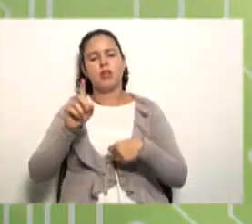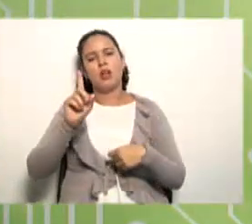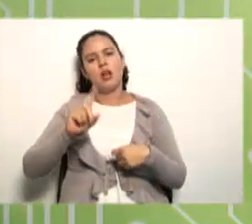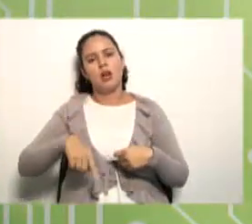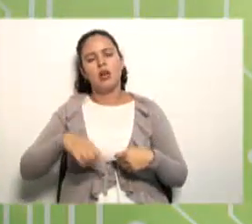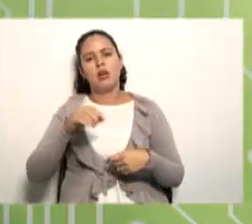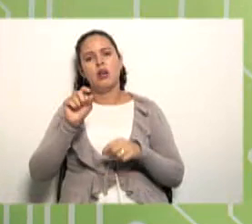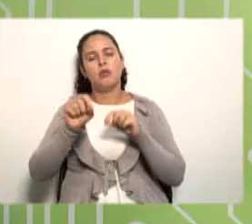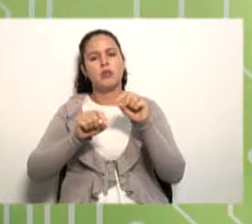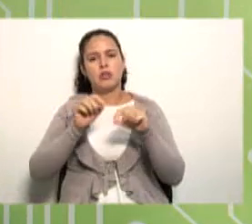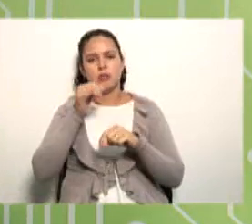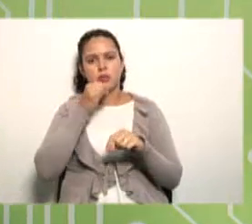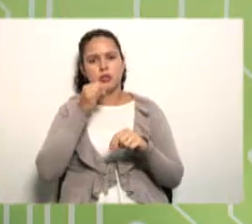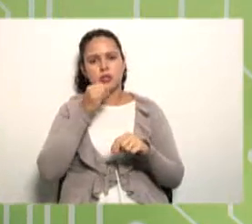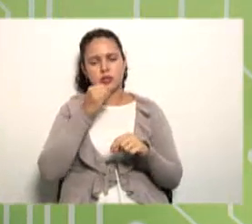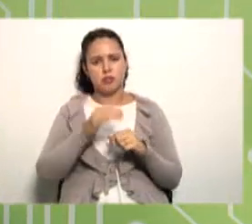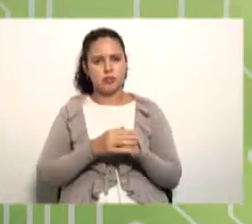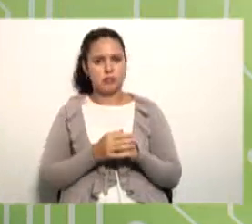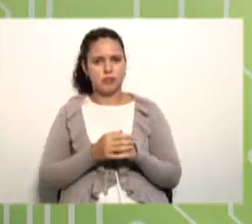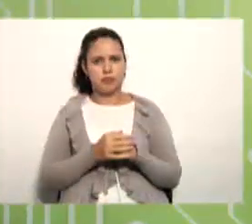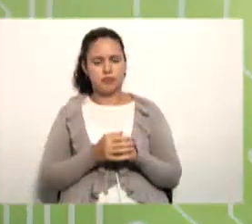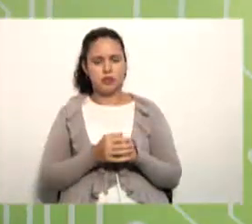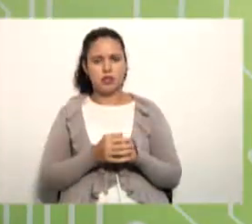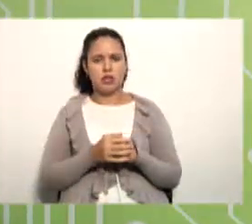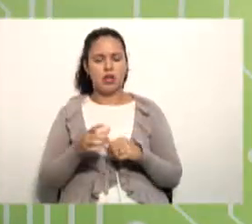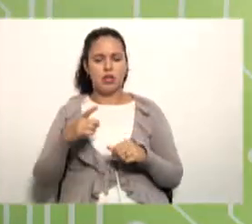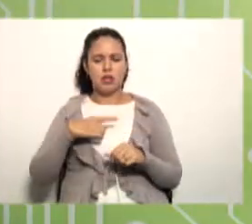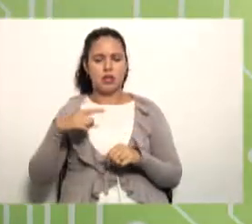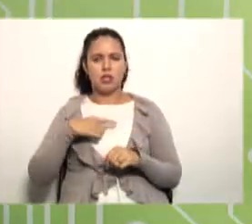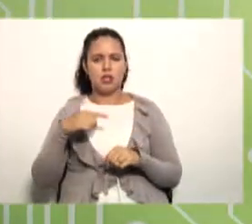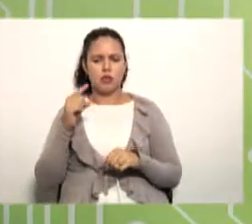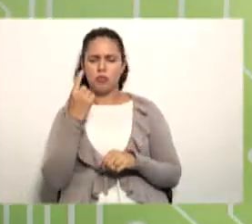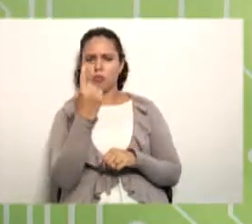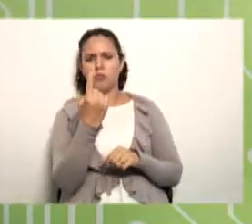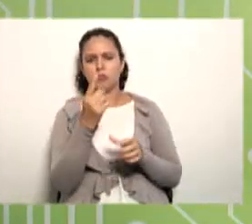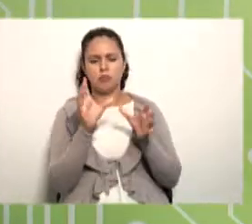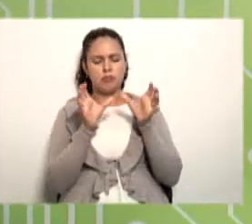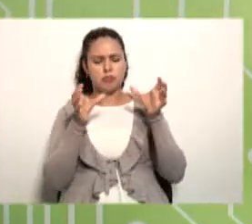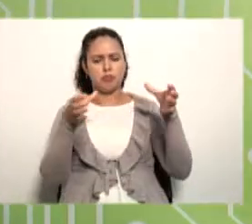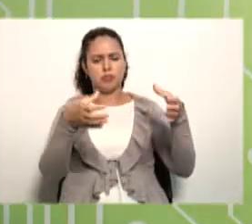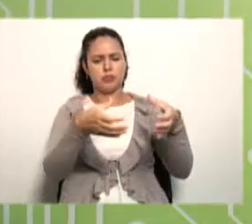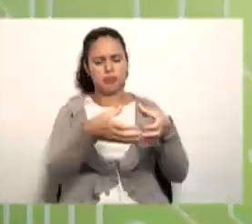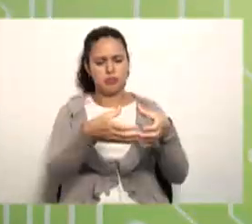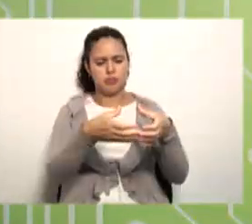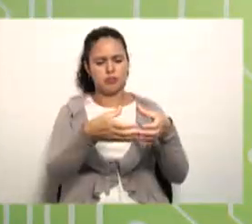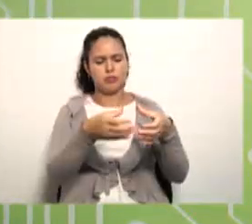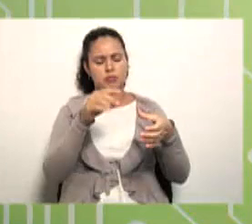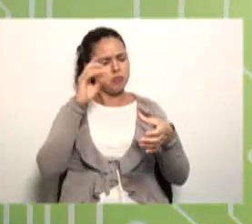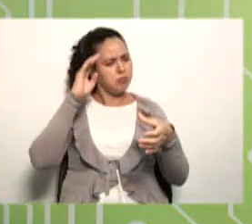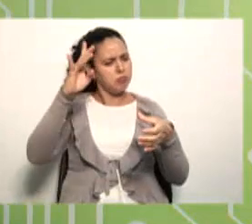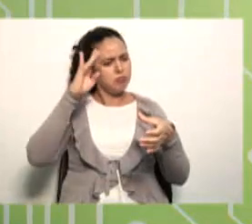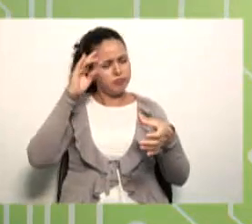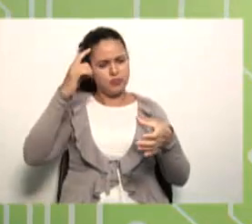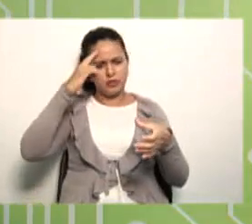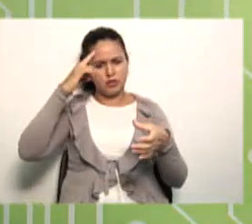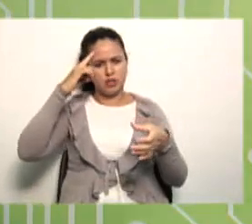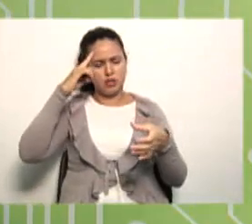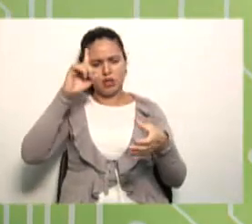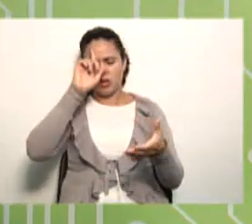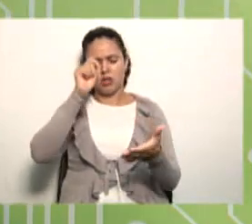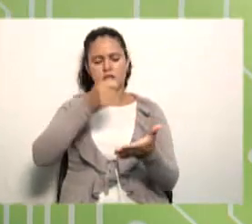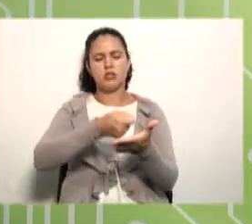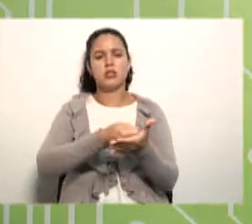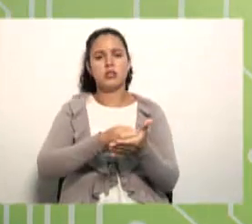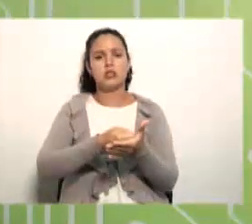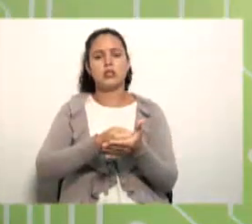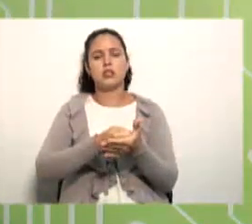onde a gente tem um centro de pensamento que vai decidir o que será produzido dentro de uma economia, quanto vai ser